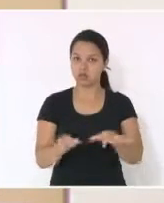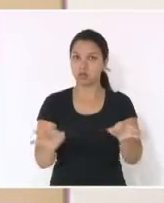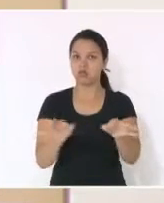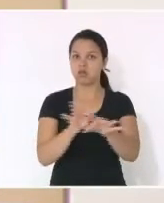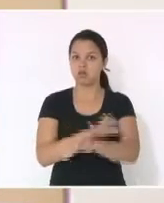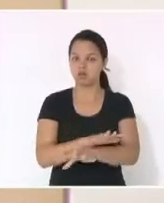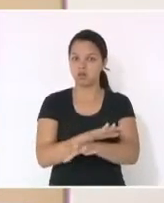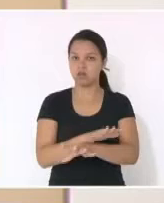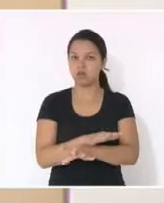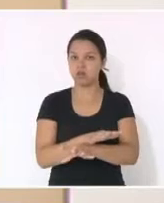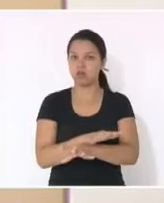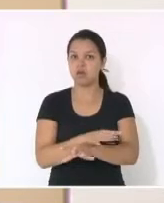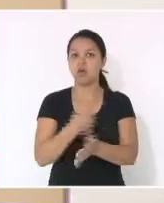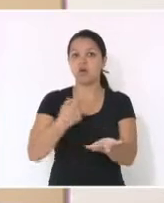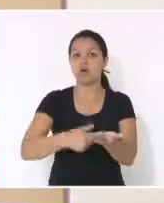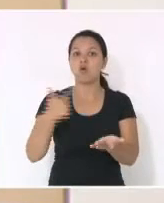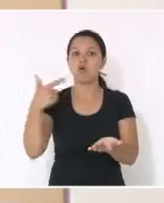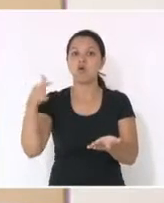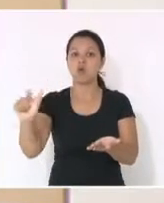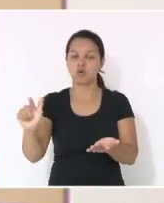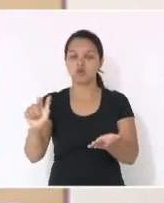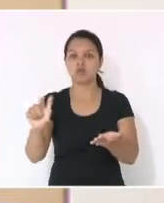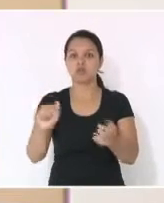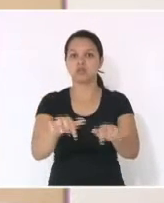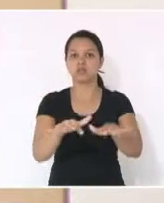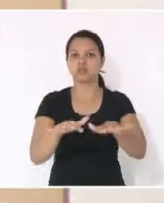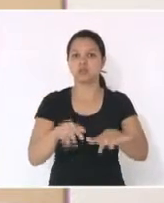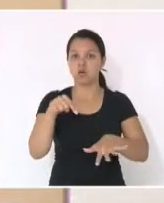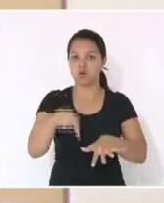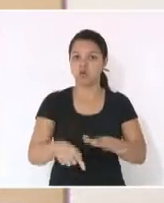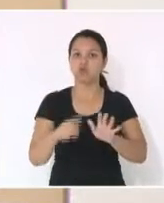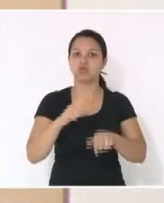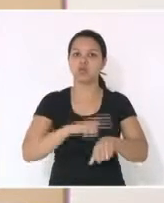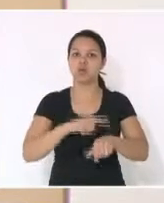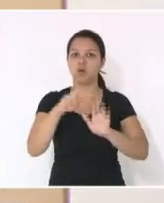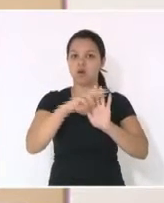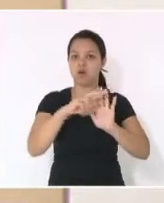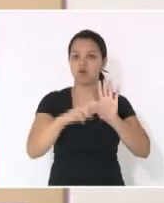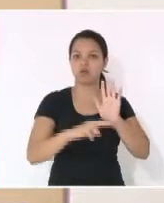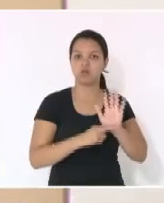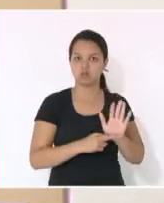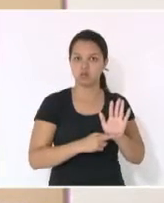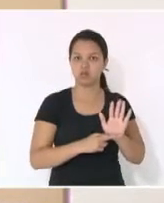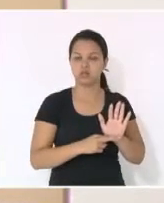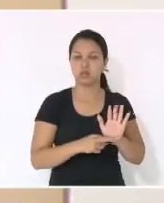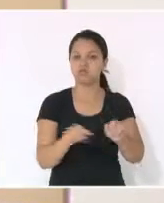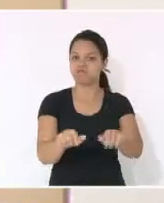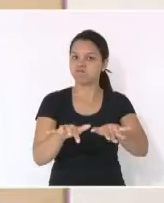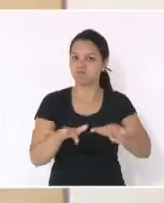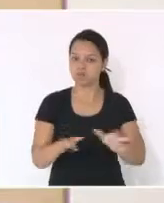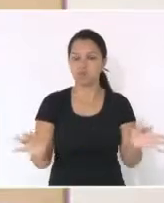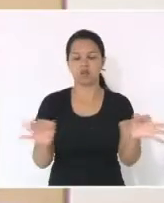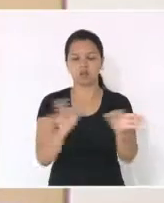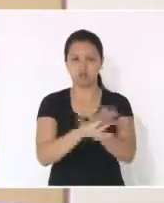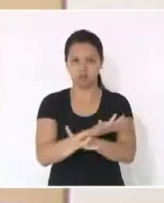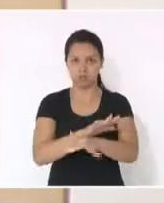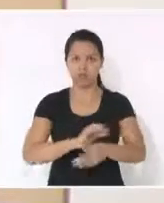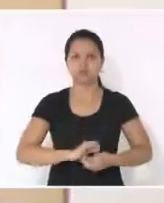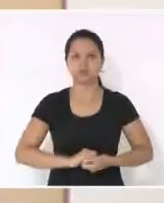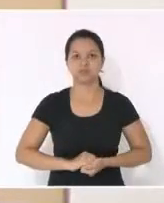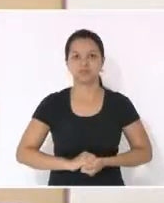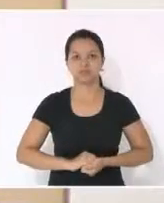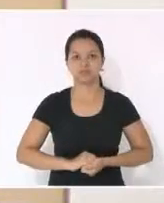para hoje no horário rede pimental está encerrada a sessão